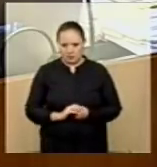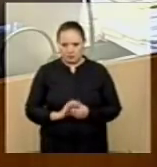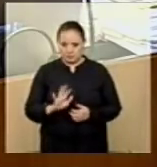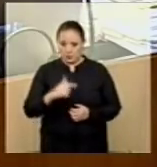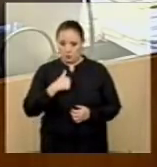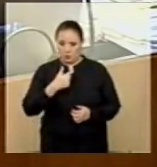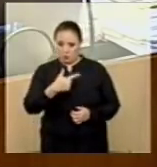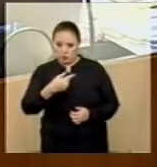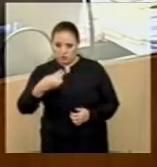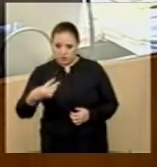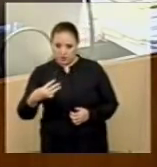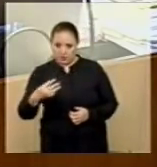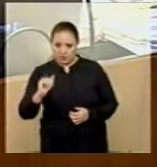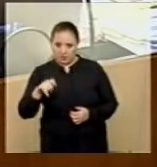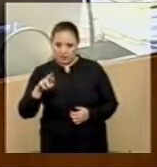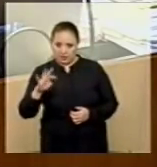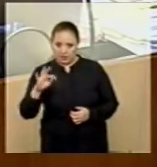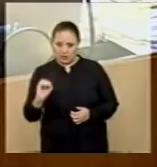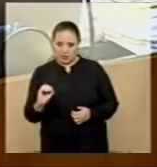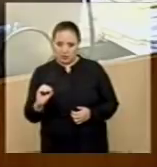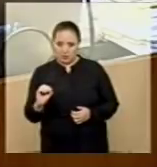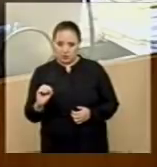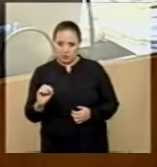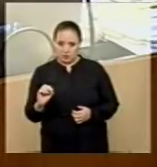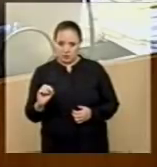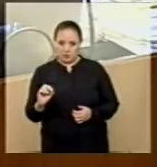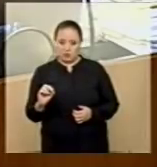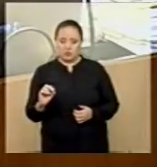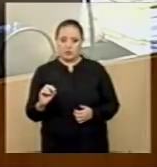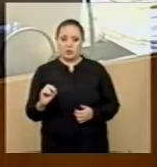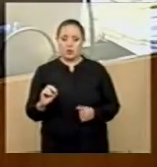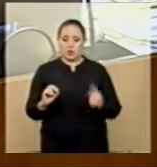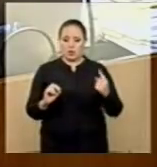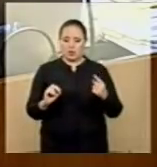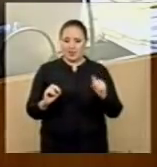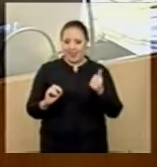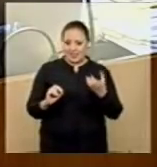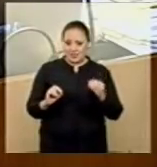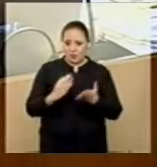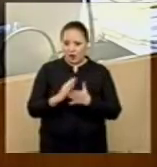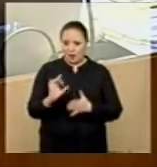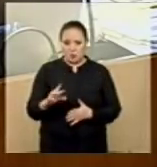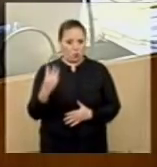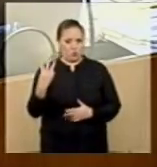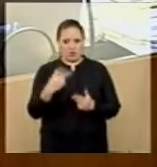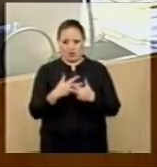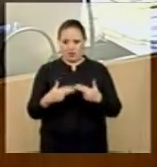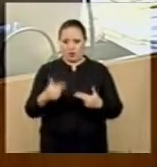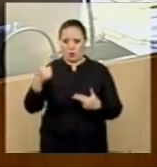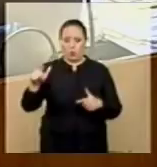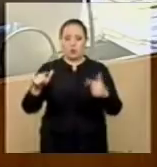inquéritos e 11 ações, acaba com uma ação e dois inquéritos. Todos os demais